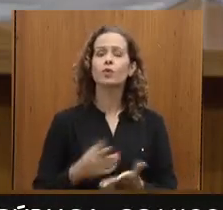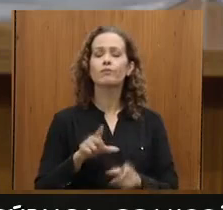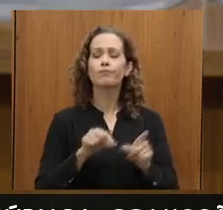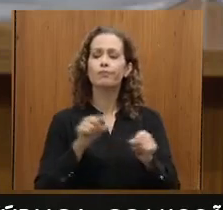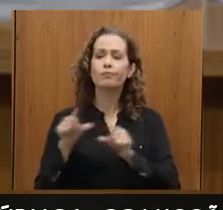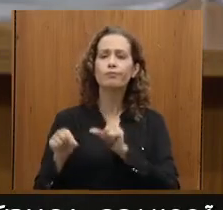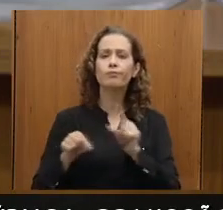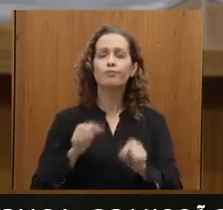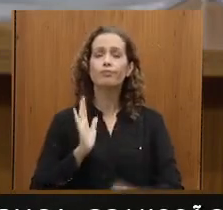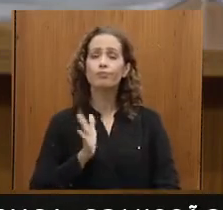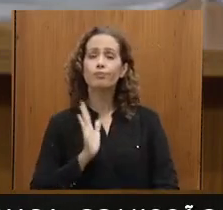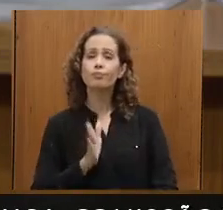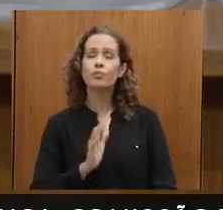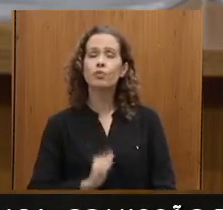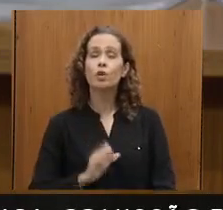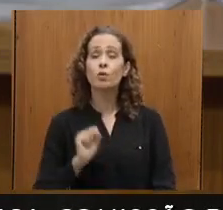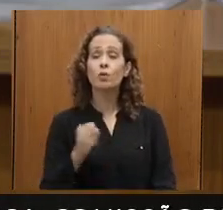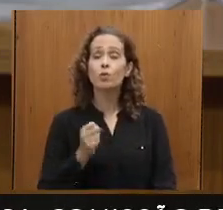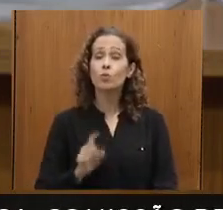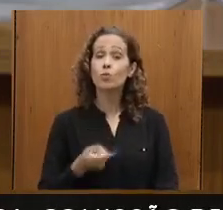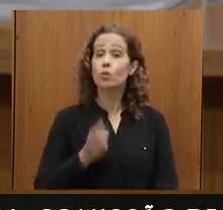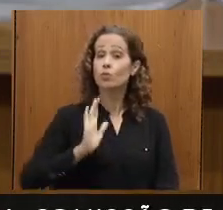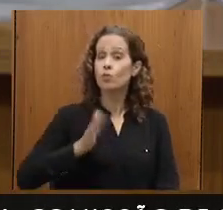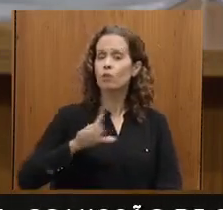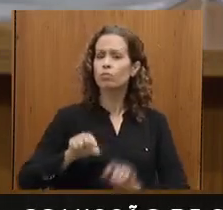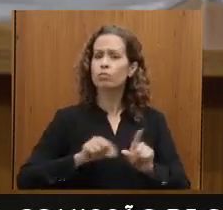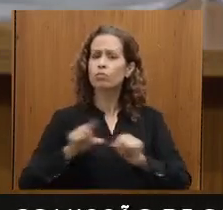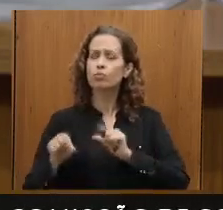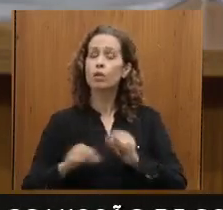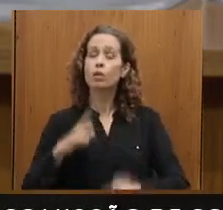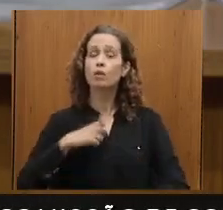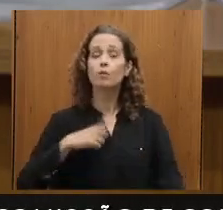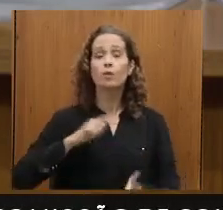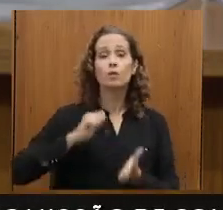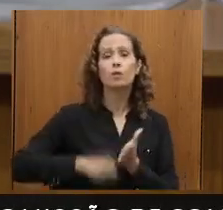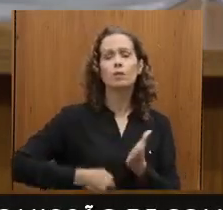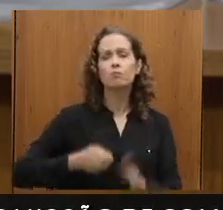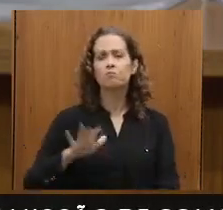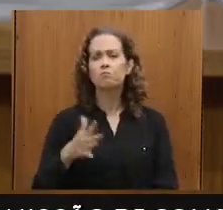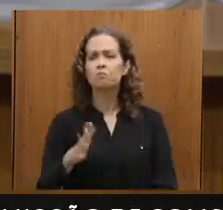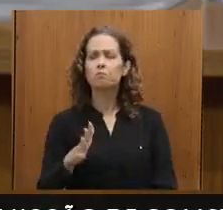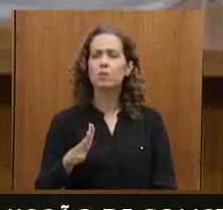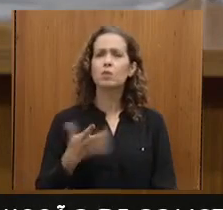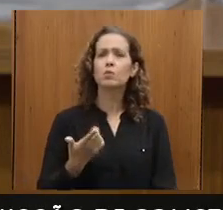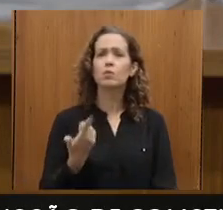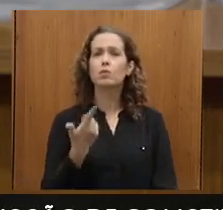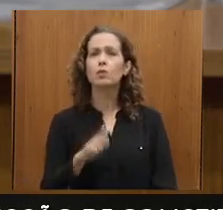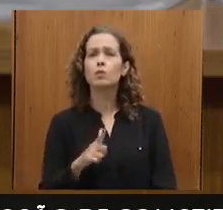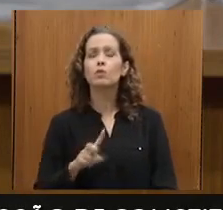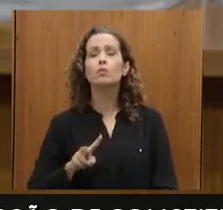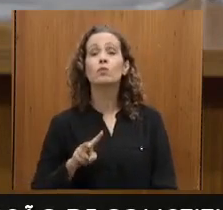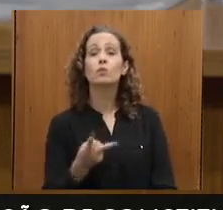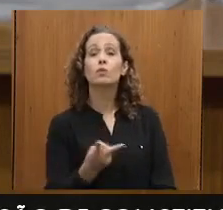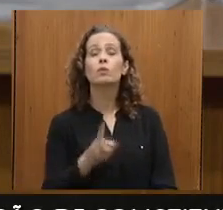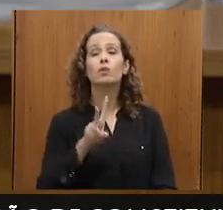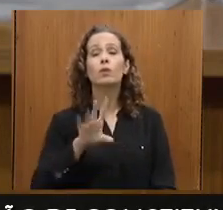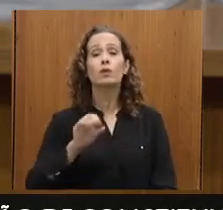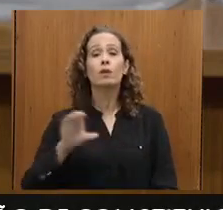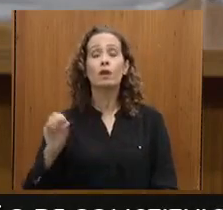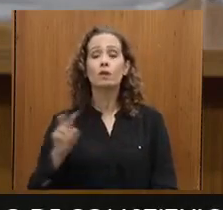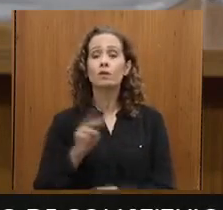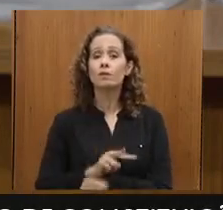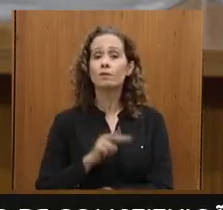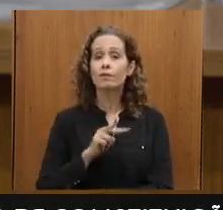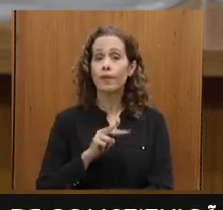concluímos 8 mil nomeações, temos autorização para mais ou menos, mais outras 2.500 vagas,